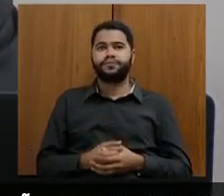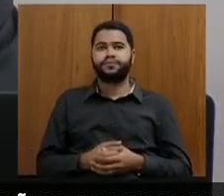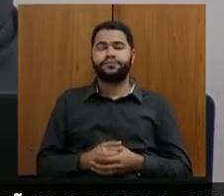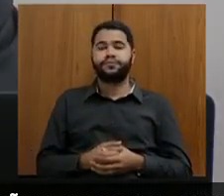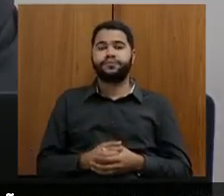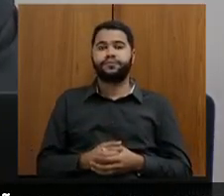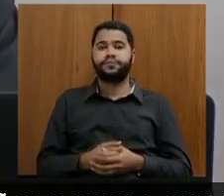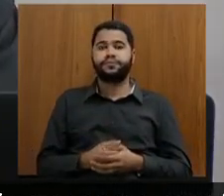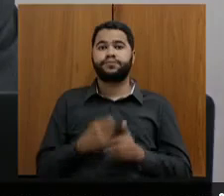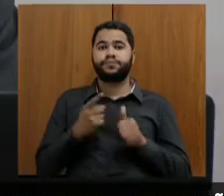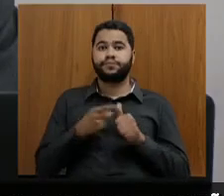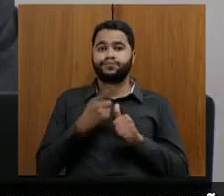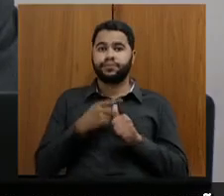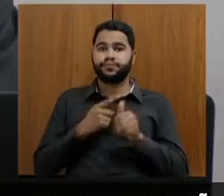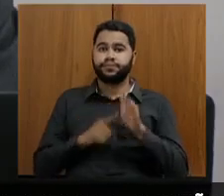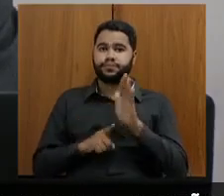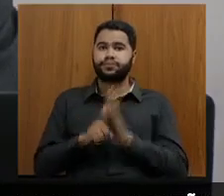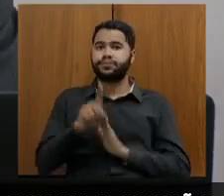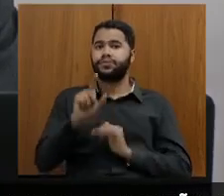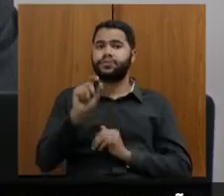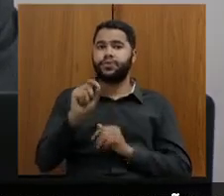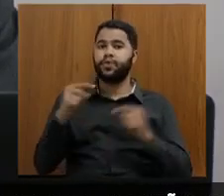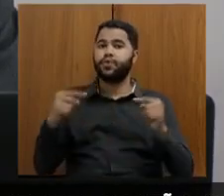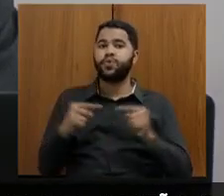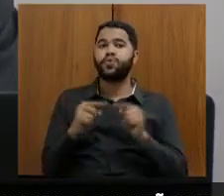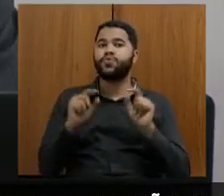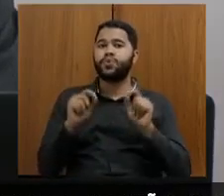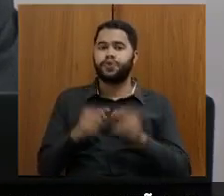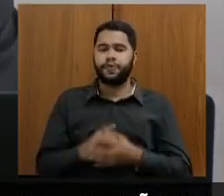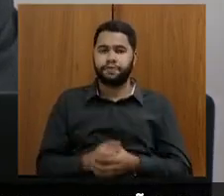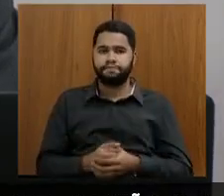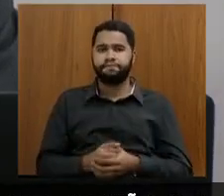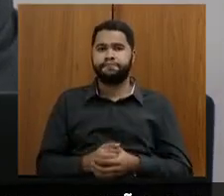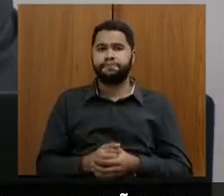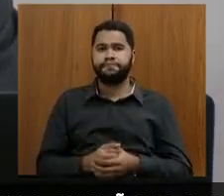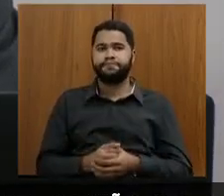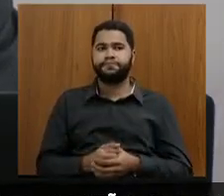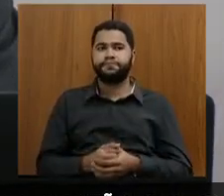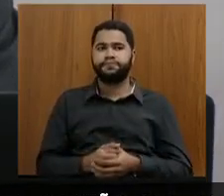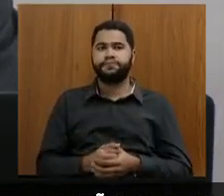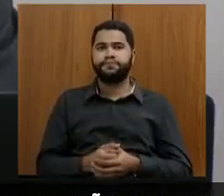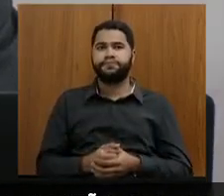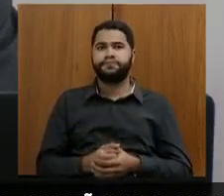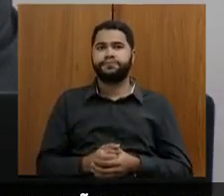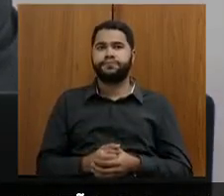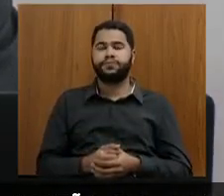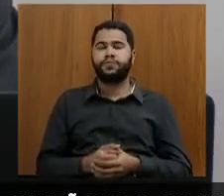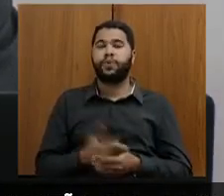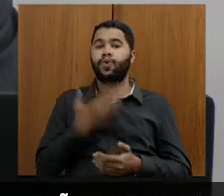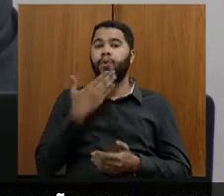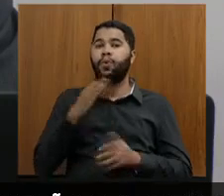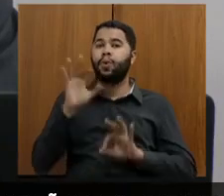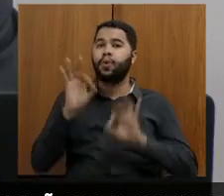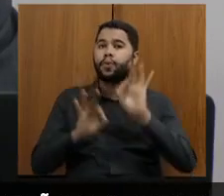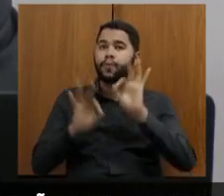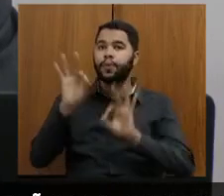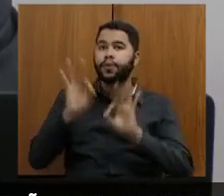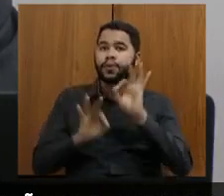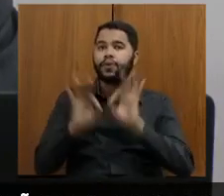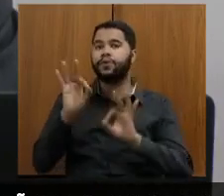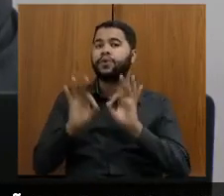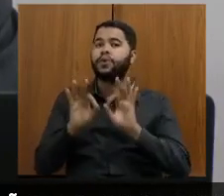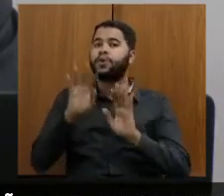a primeira pergunta Comandante é em relação Tá qual o planejamento